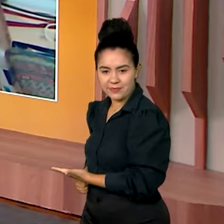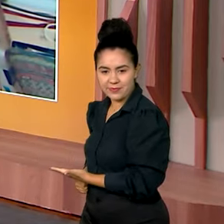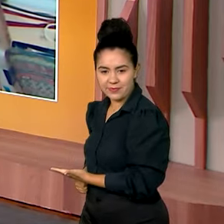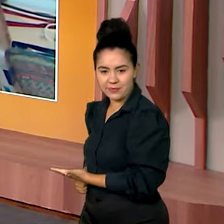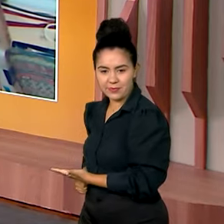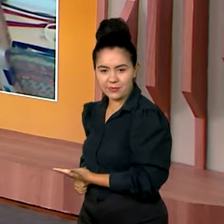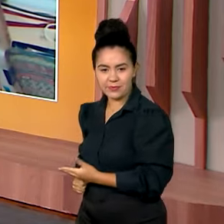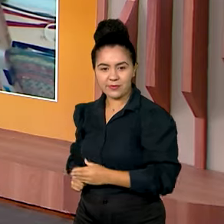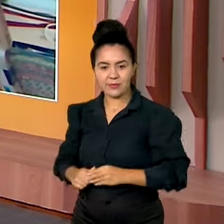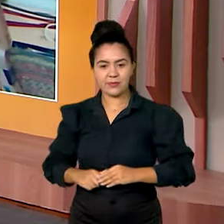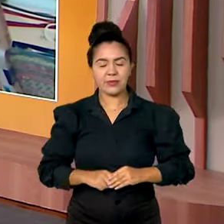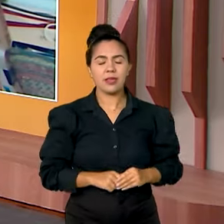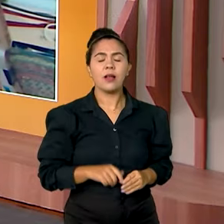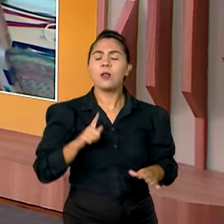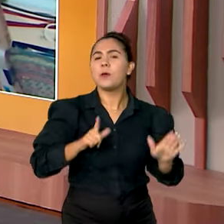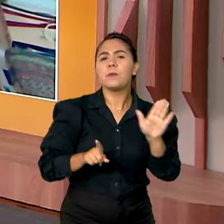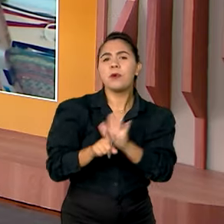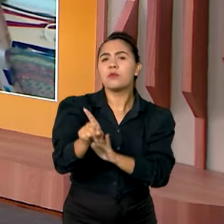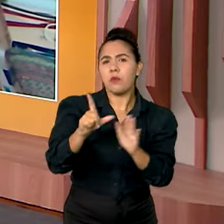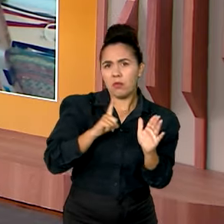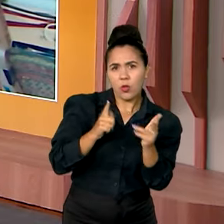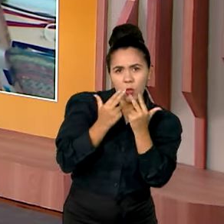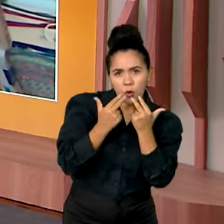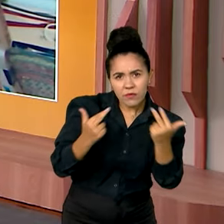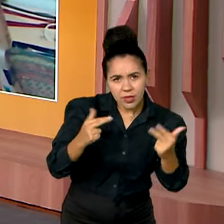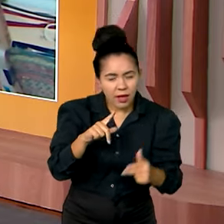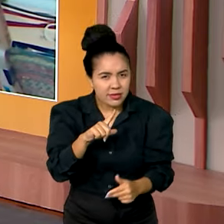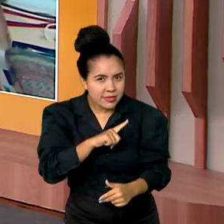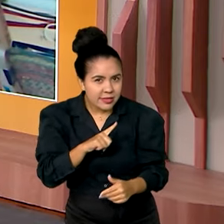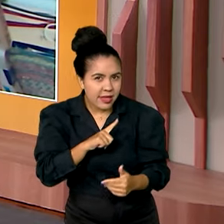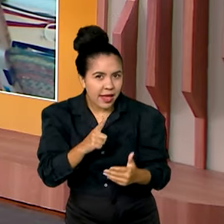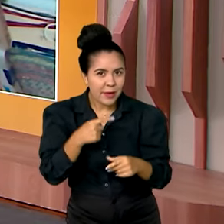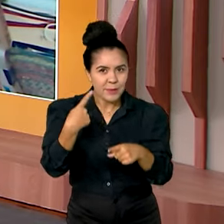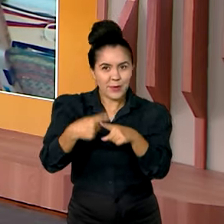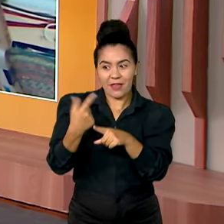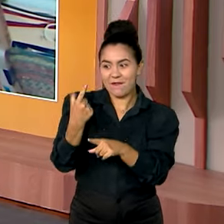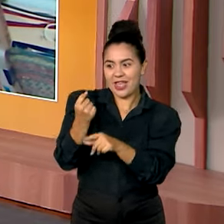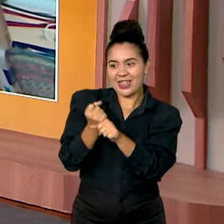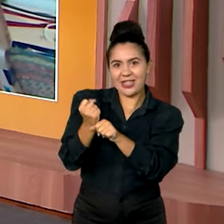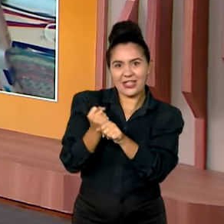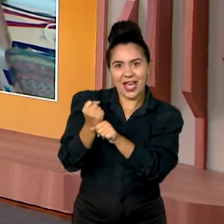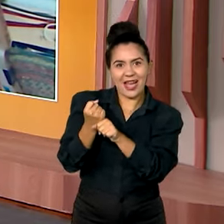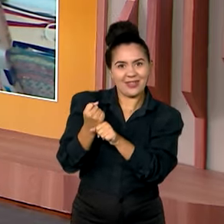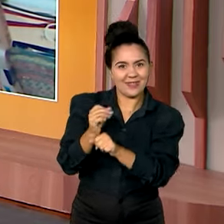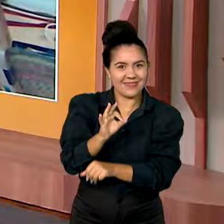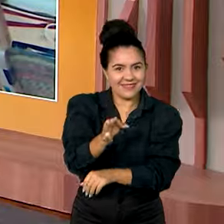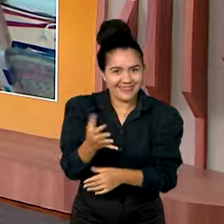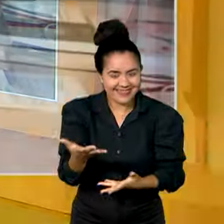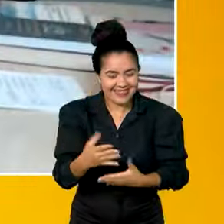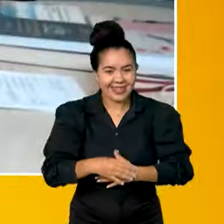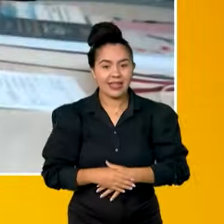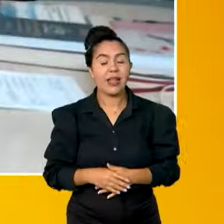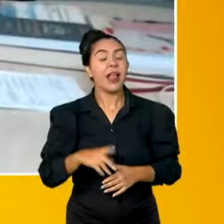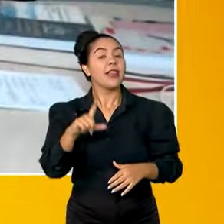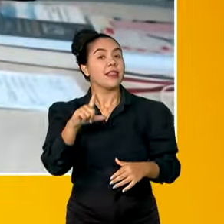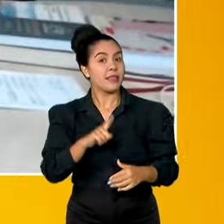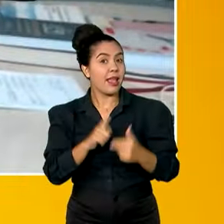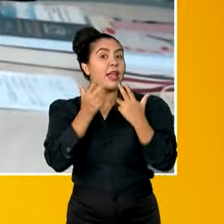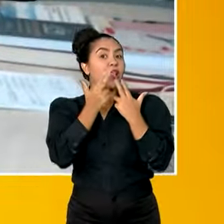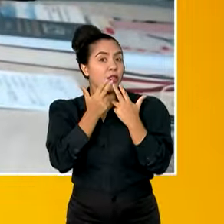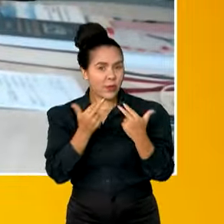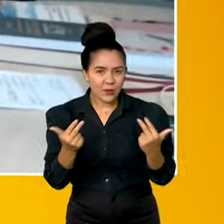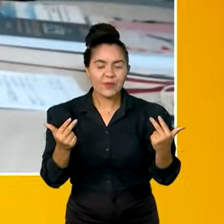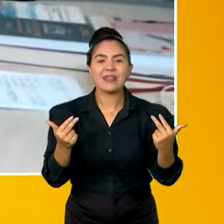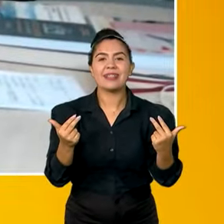portaldatransparência.gov.br. E o que a gente tem de novidade aí para comemorar esses 20 anos, secretária? Vamos lá. A gente tem de novidade, a gente